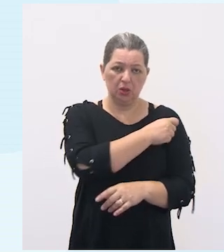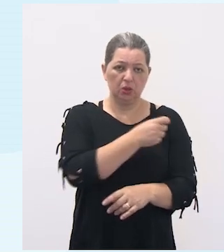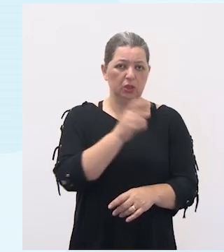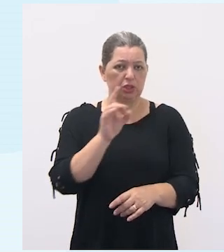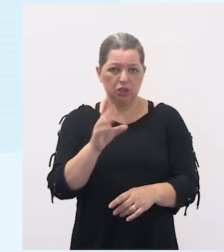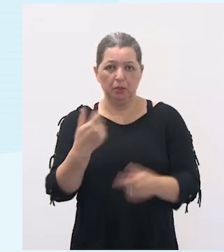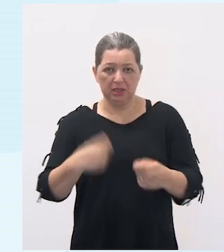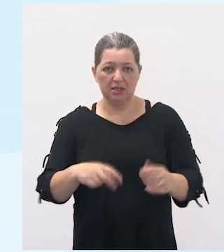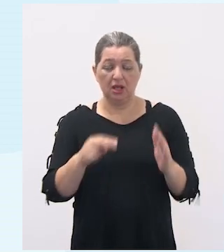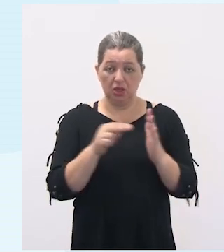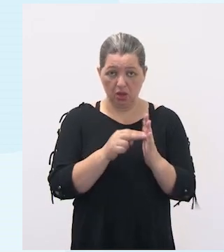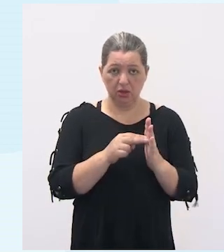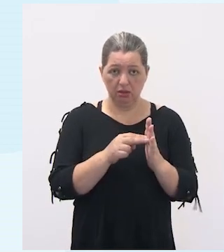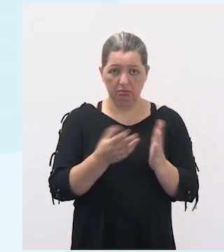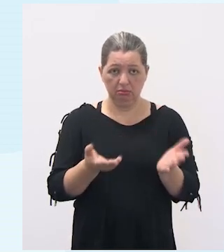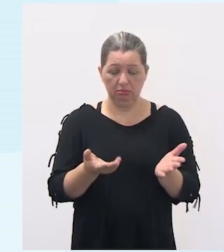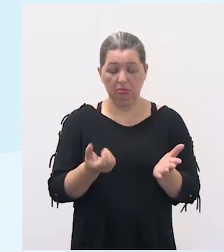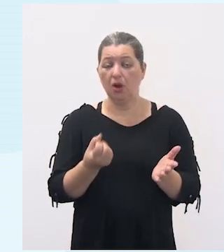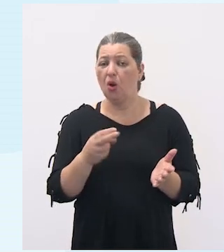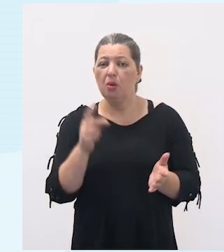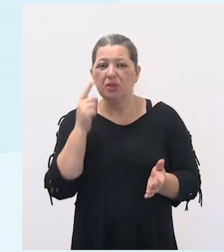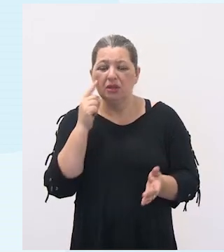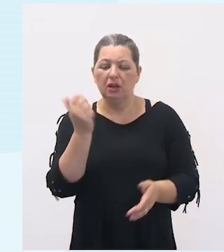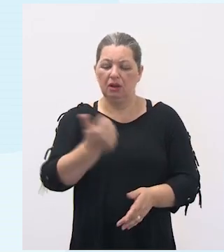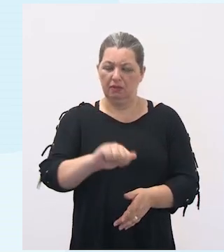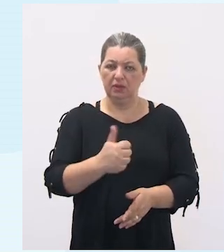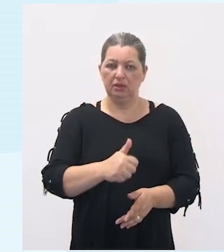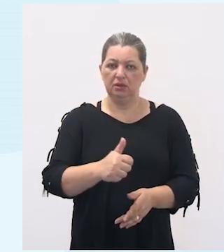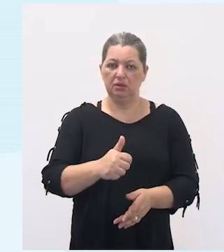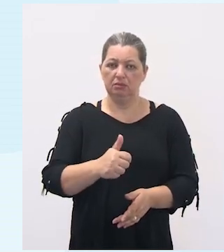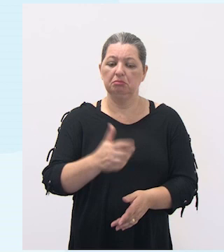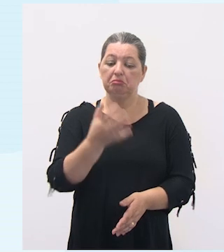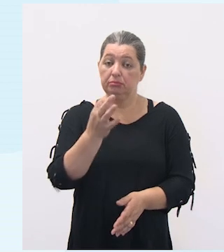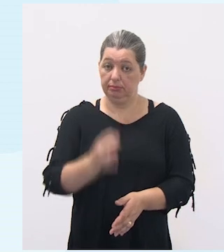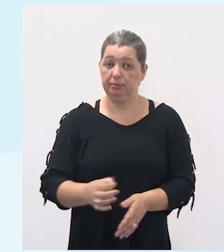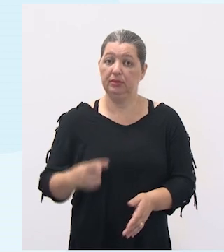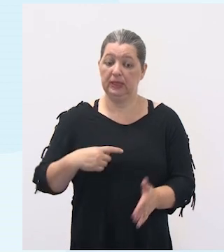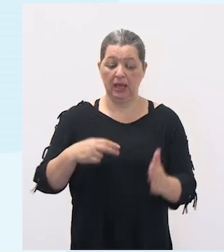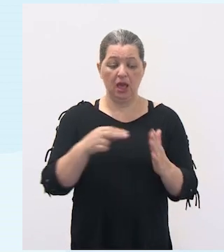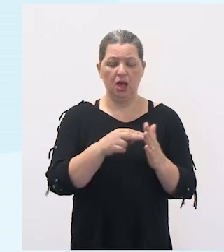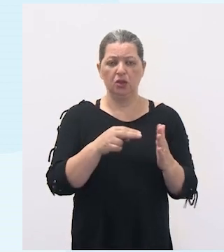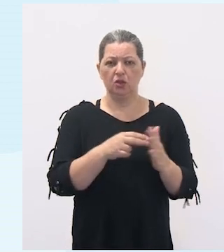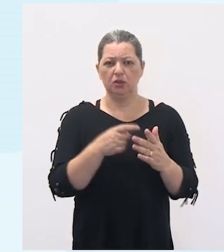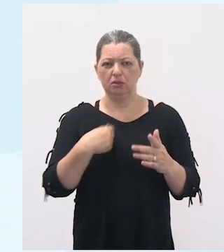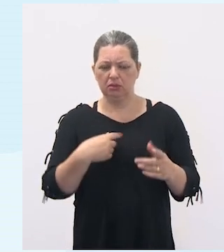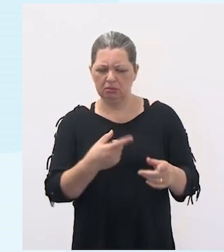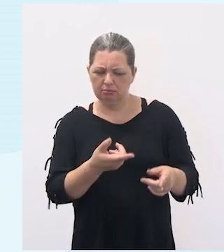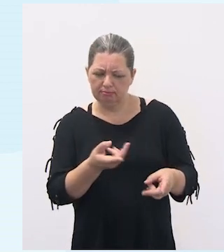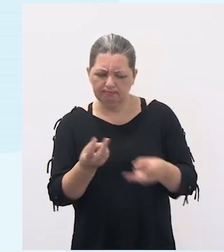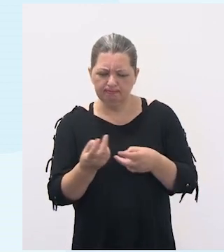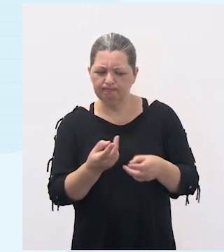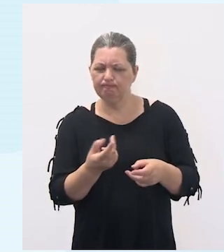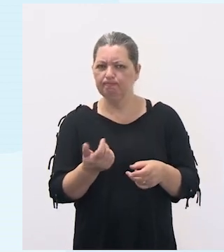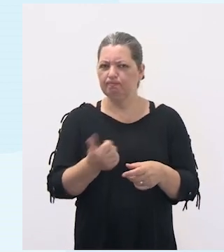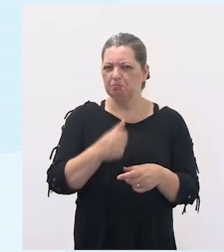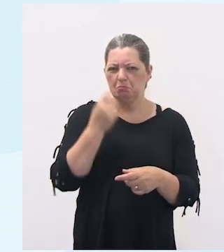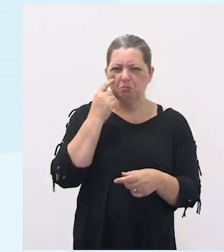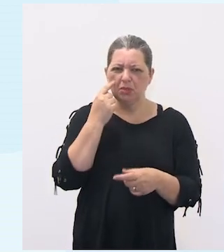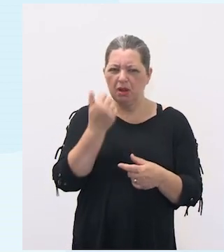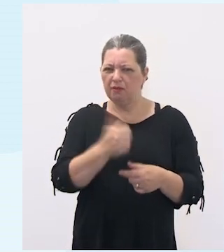nota? Ou a avaliação começa, de fato, quando eu tenho uma nota e vou olhar o que aquela nota